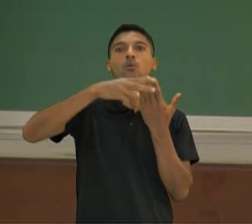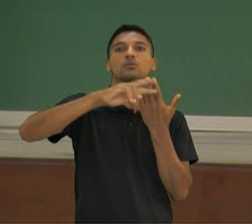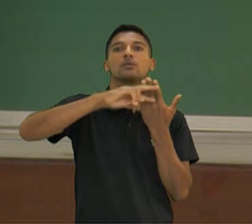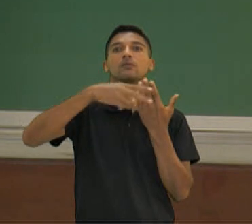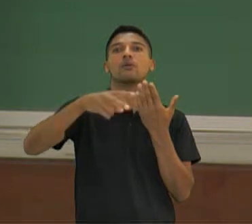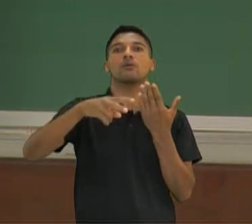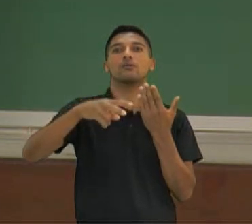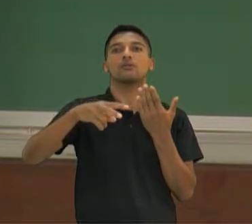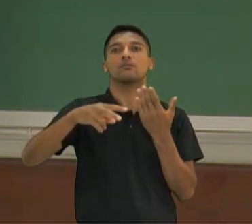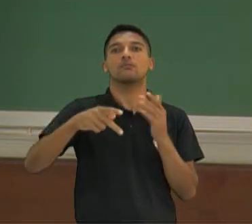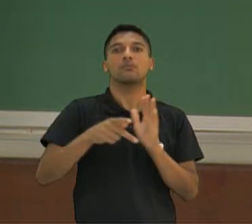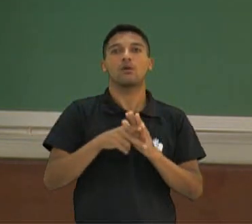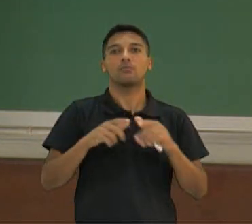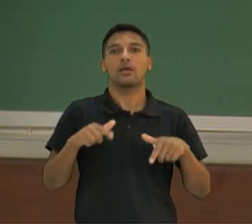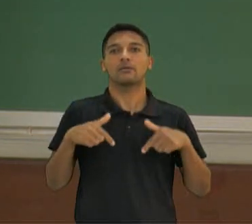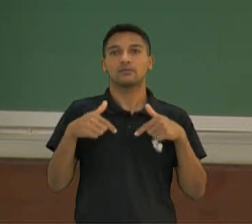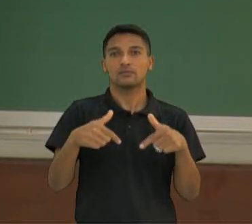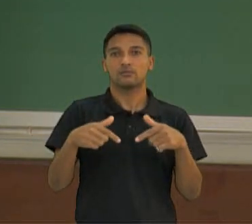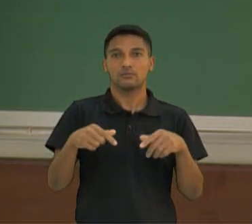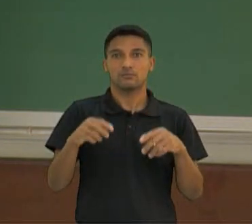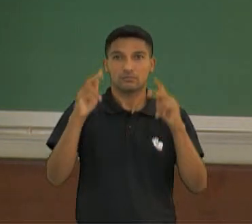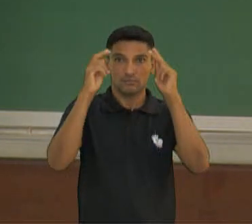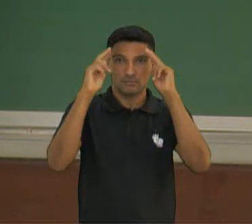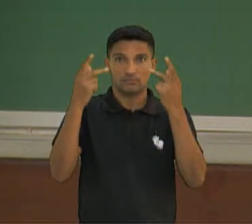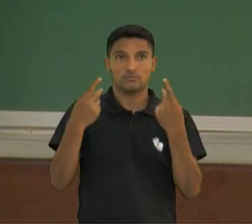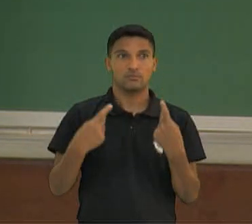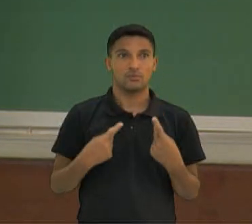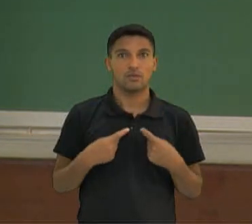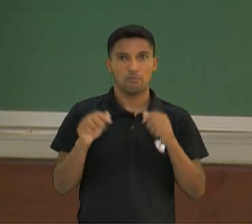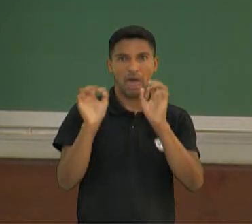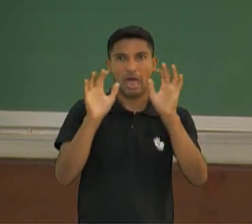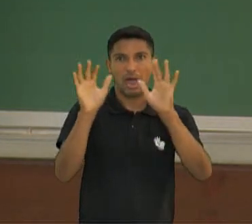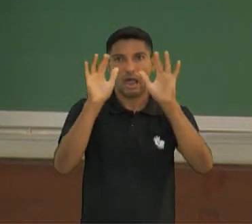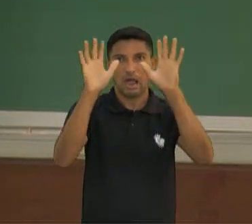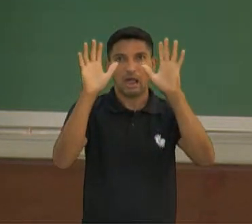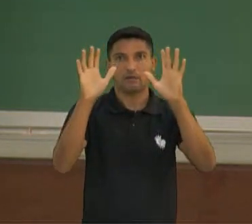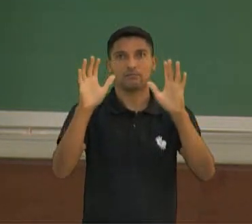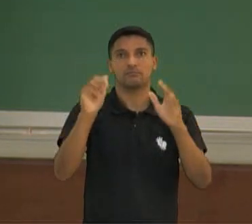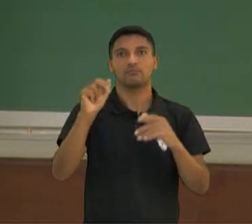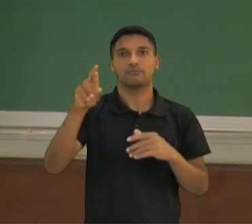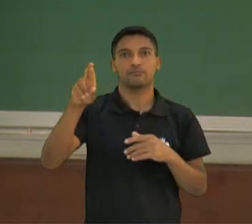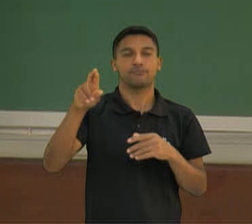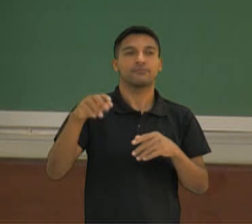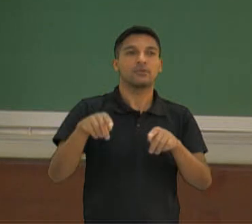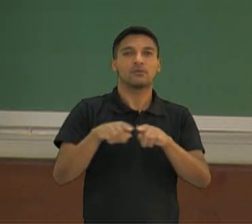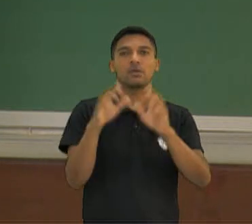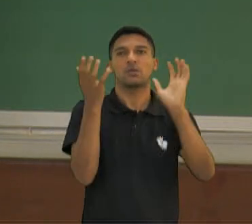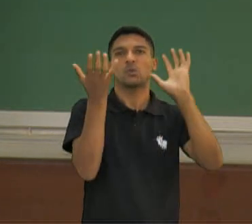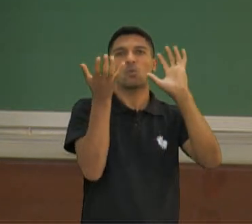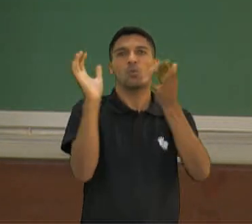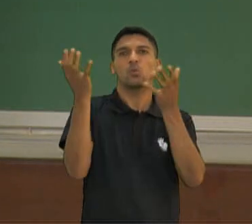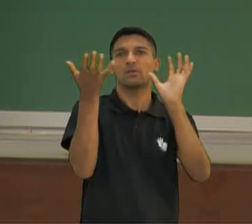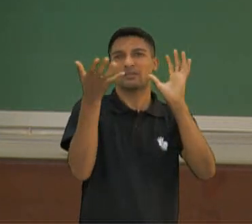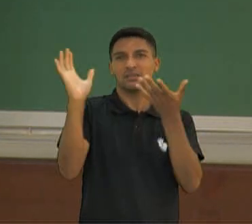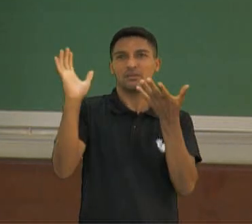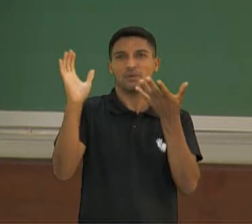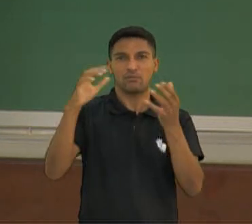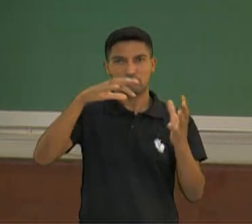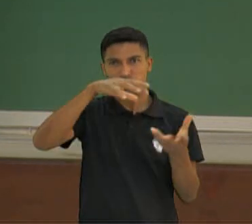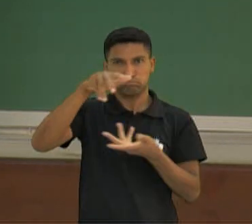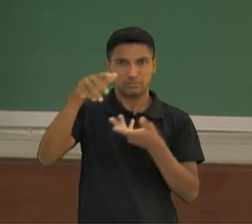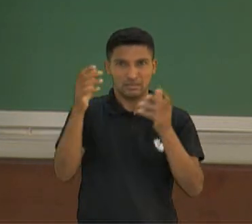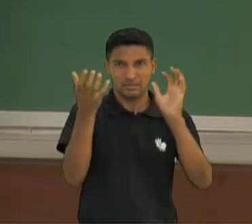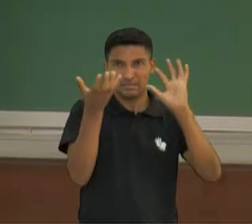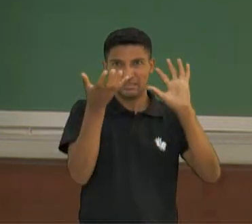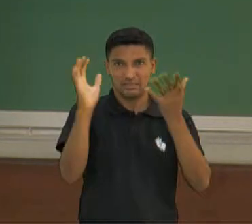atividades humanas. Como também mudou a situação meteorológica, a emissão dos gases poluentes, essa poluição